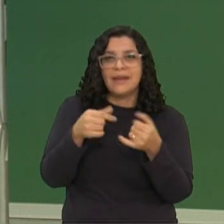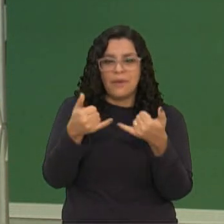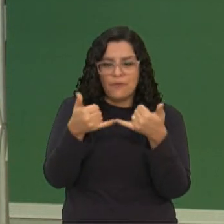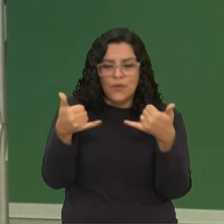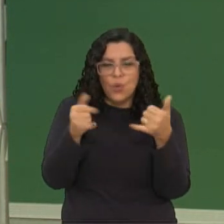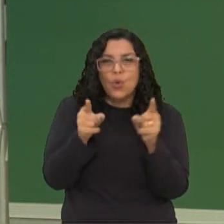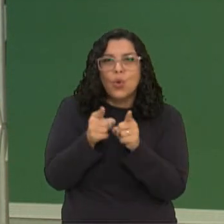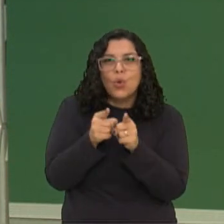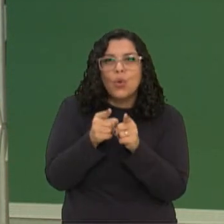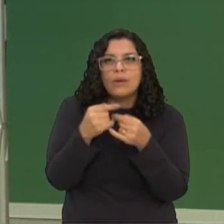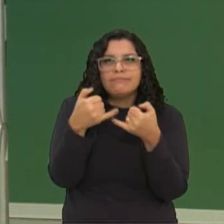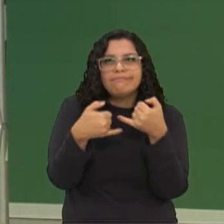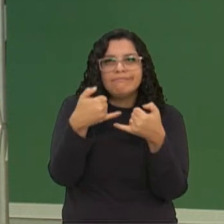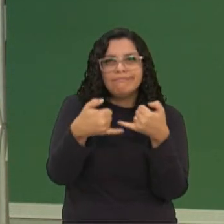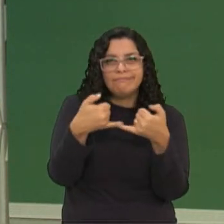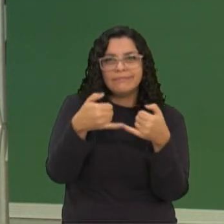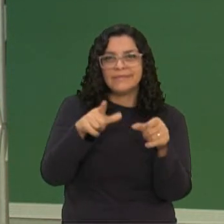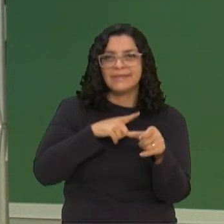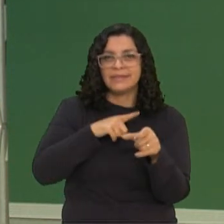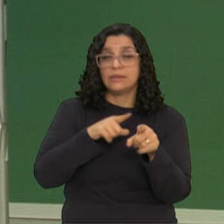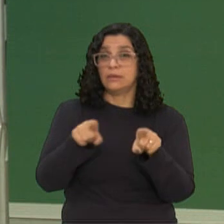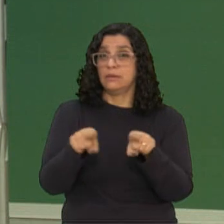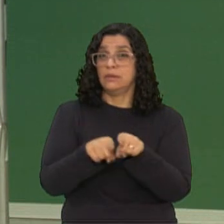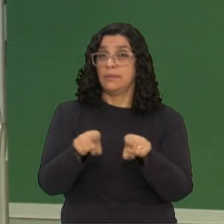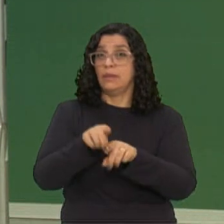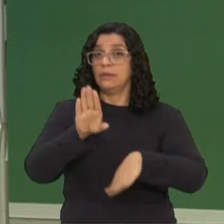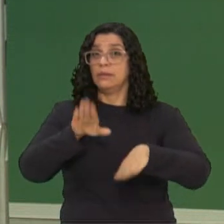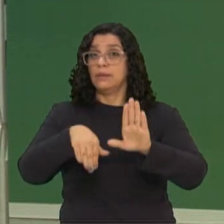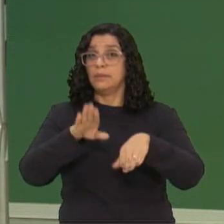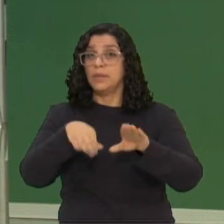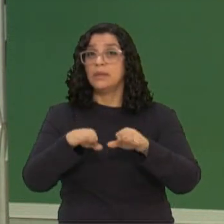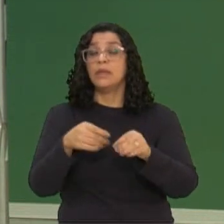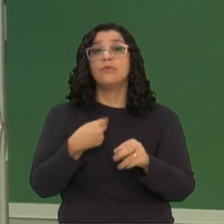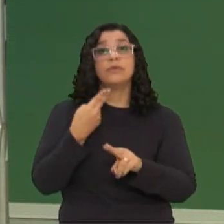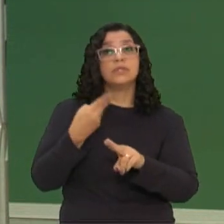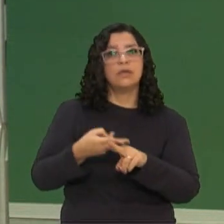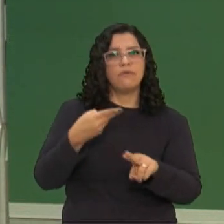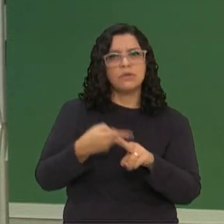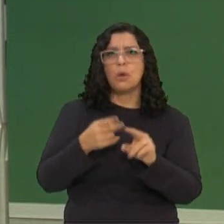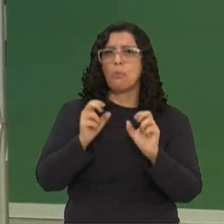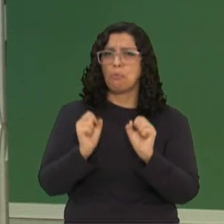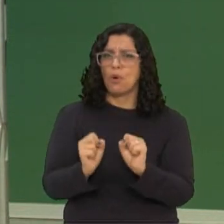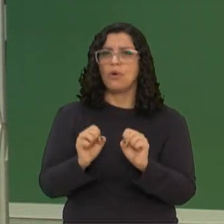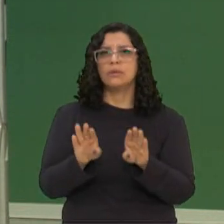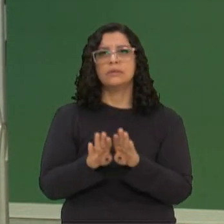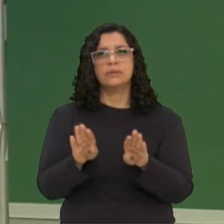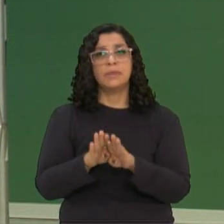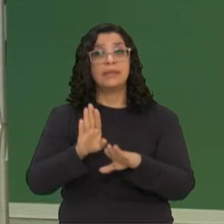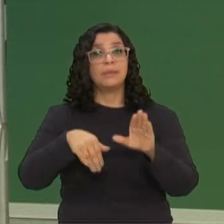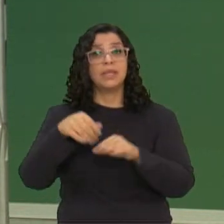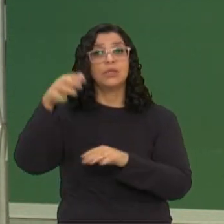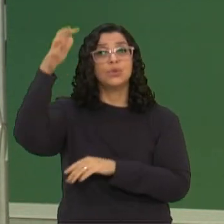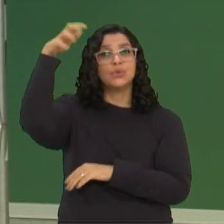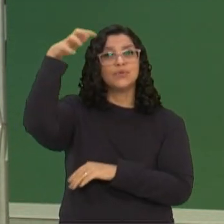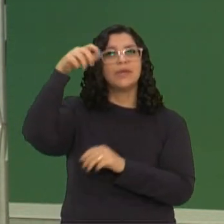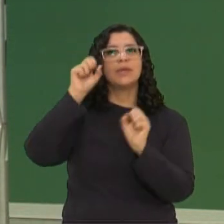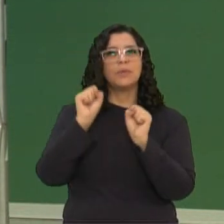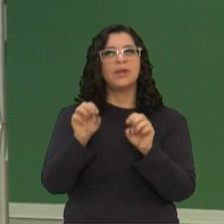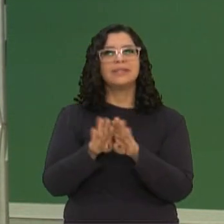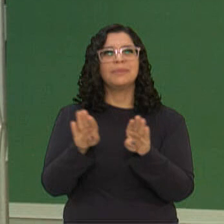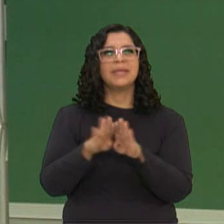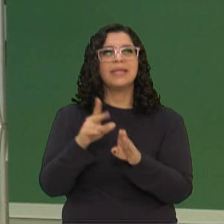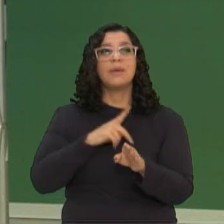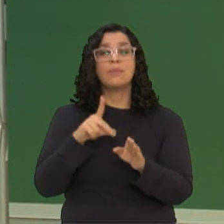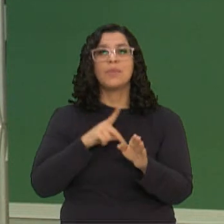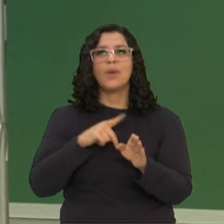distância menor. E dependendo do uso, você pode, dependendo do chuveiro também, tem a